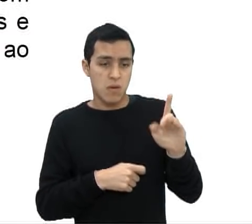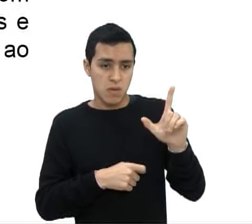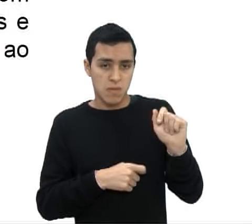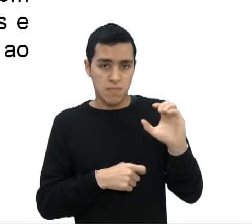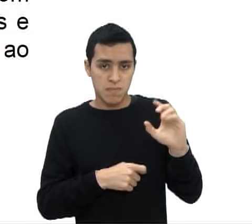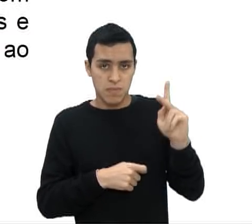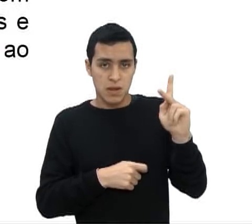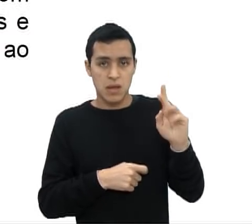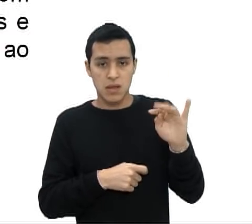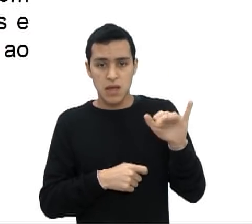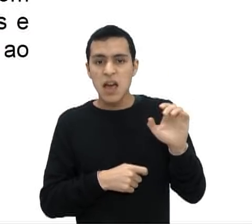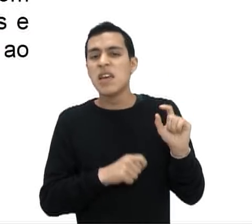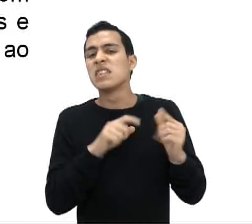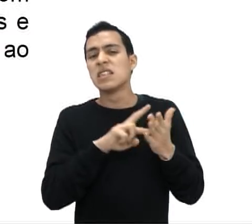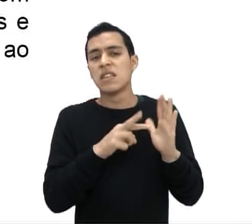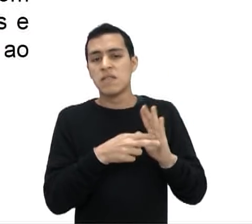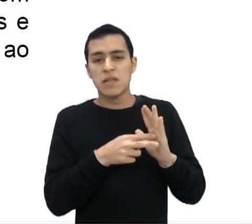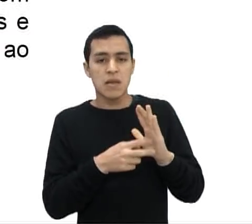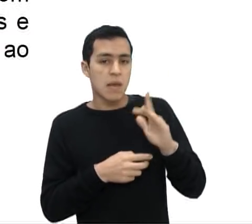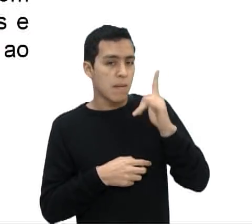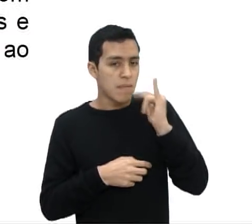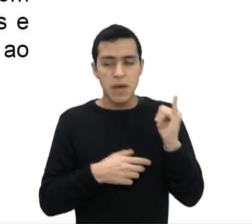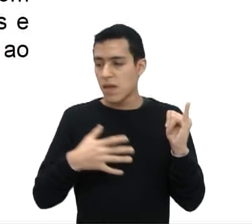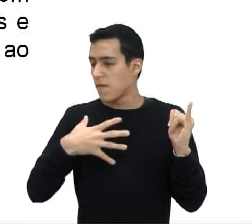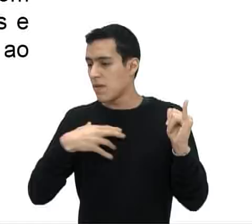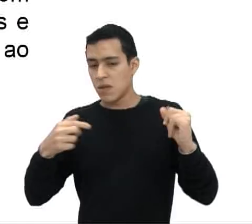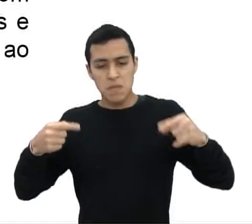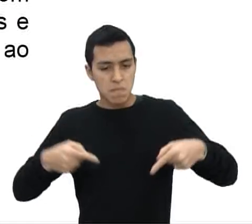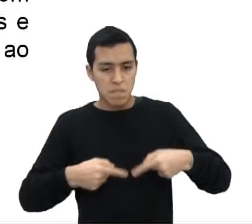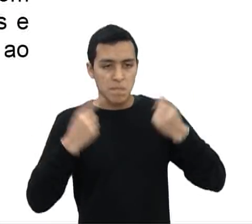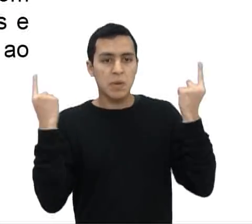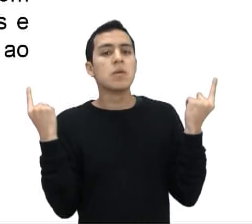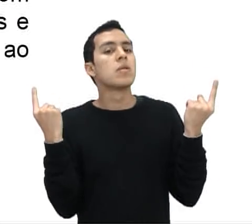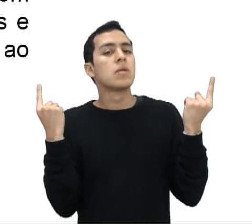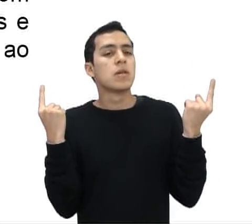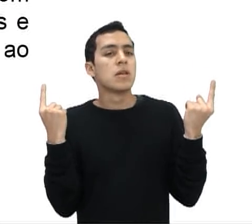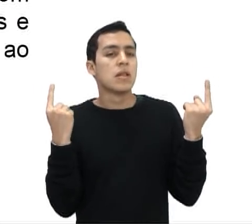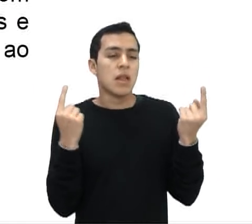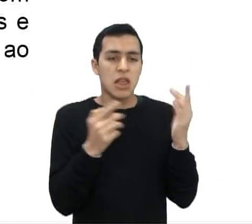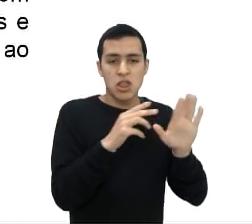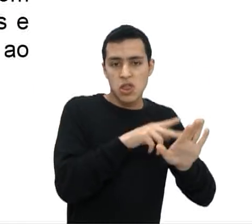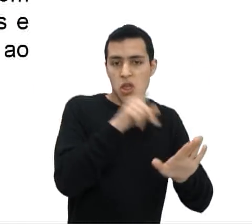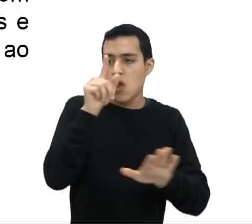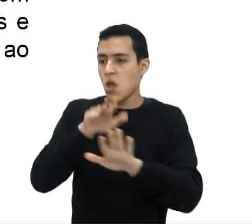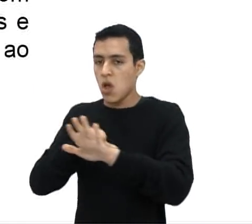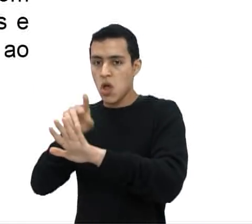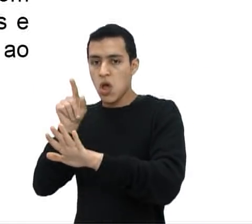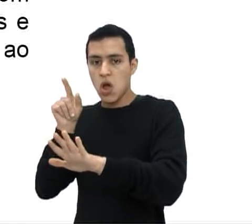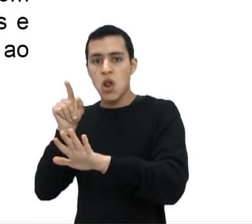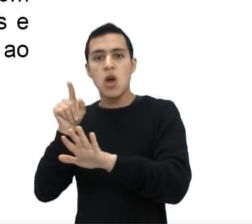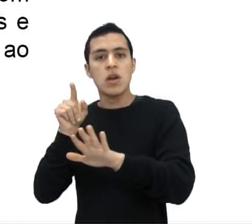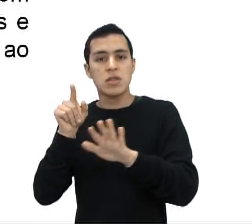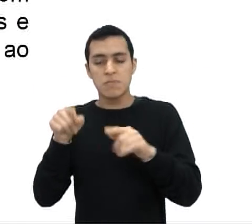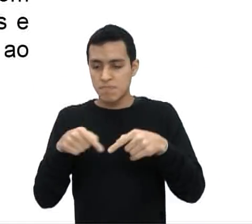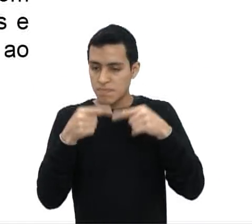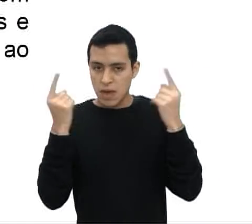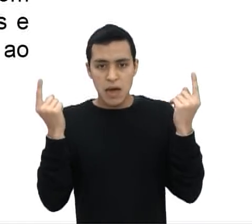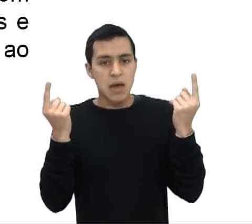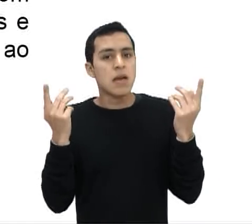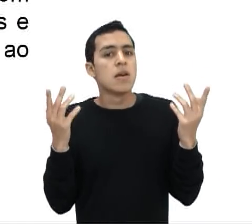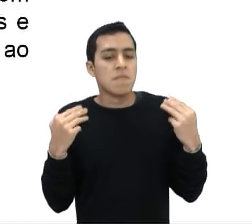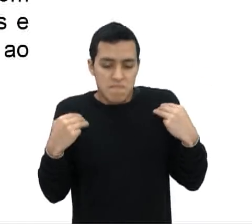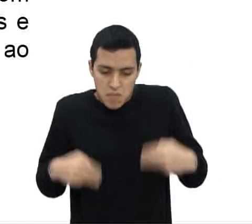choque entre pai e filho, com posições ideológicas e morais completamente opostas e divergentes. O que,